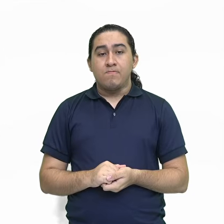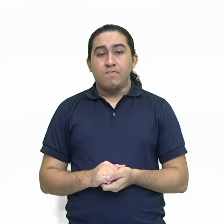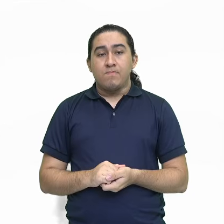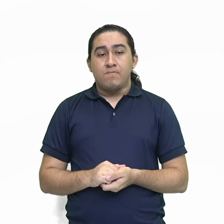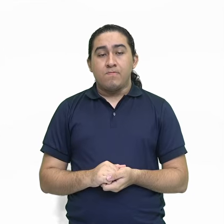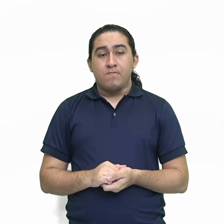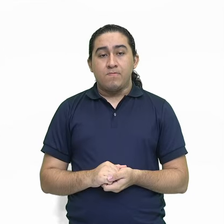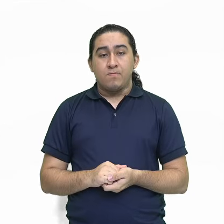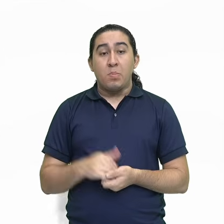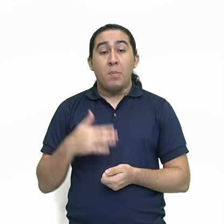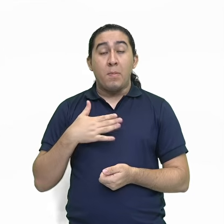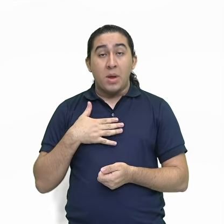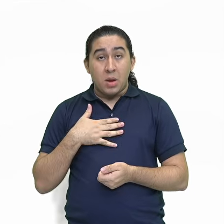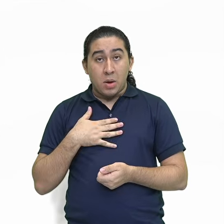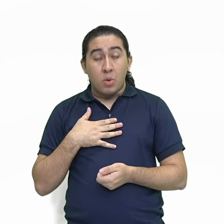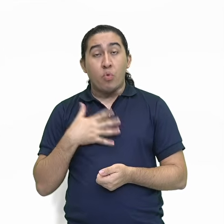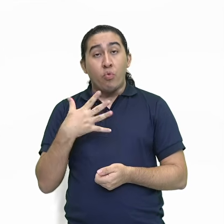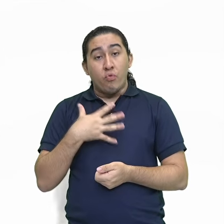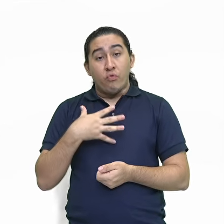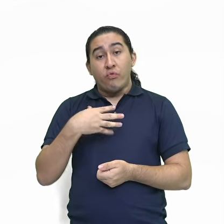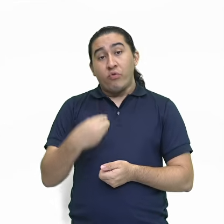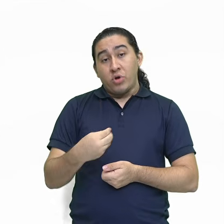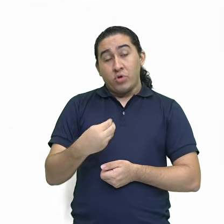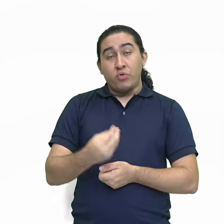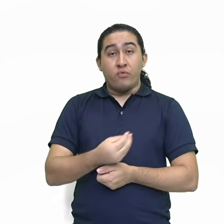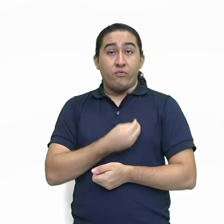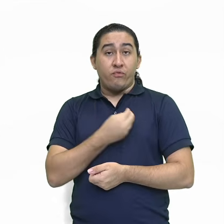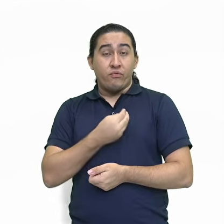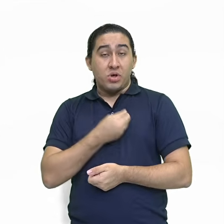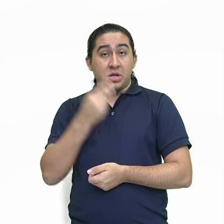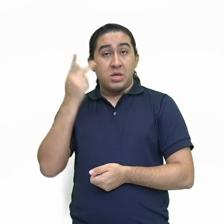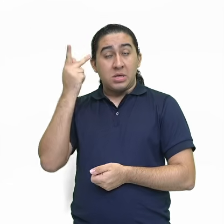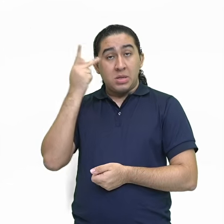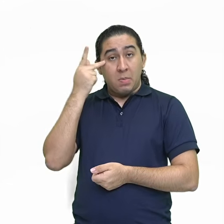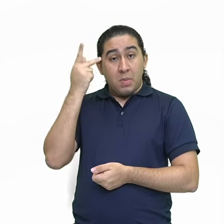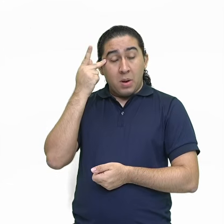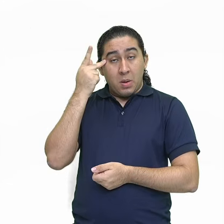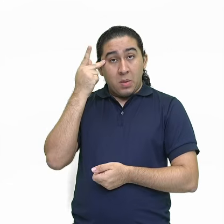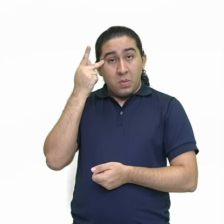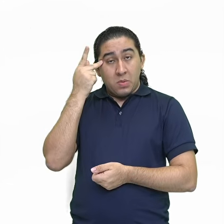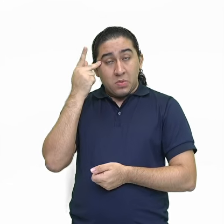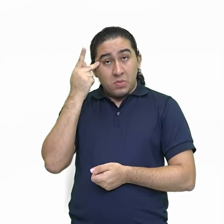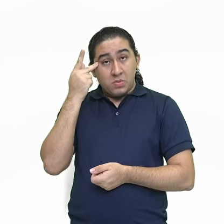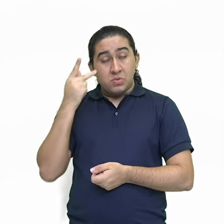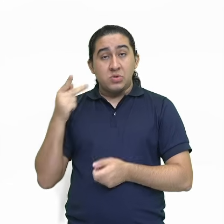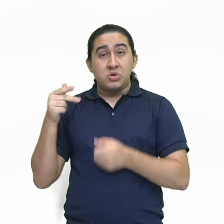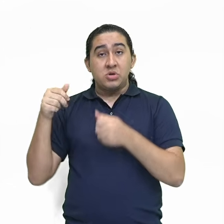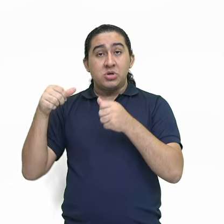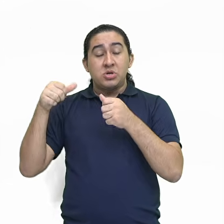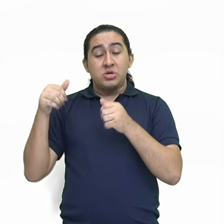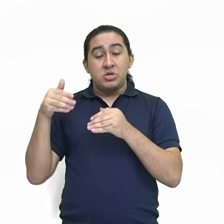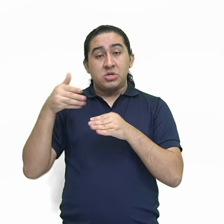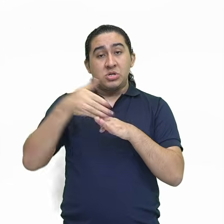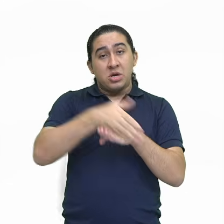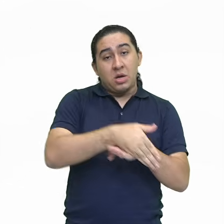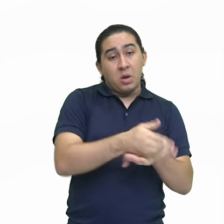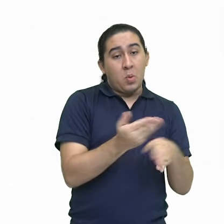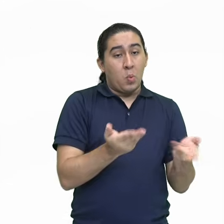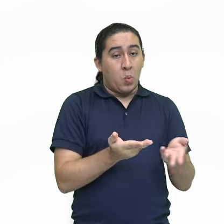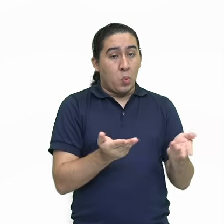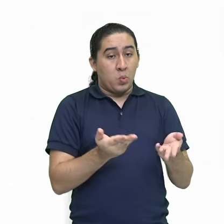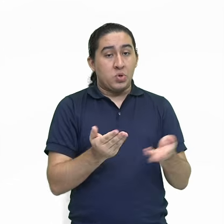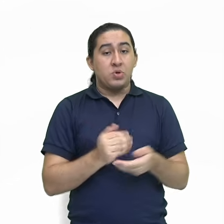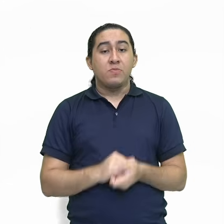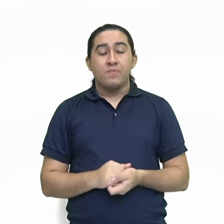primeiro. Meu filho, que mora em São Paulo, chegará hoje. Eu olhando para